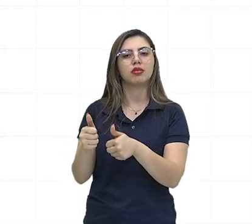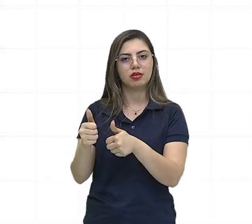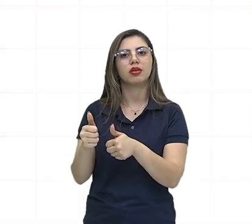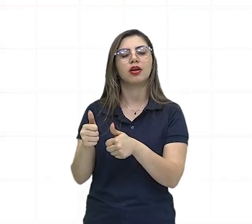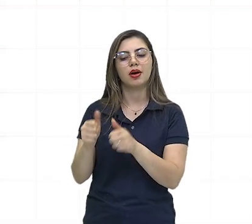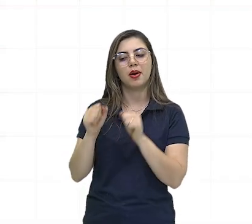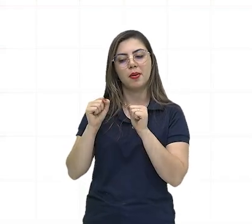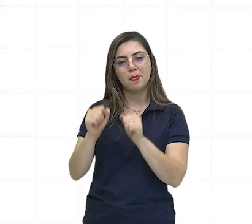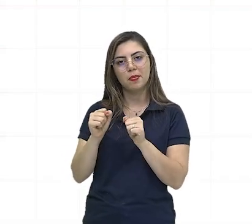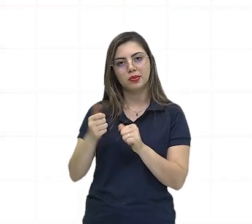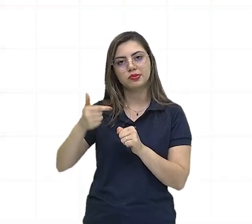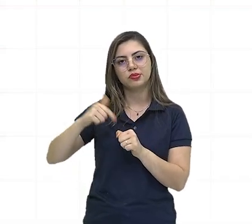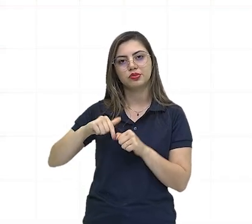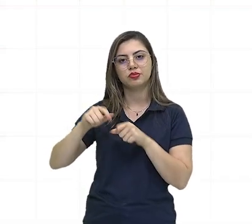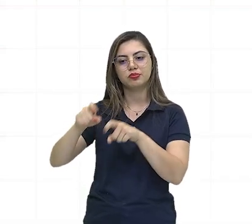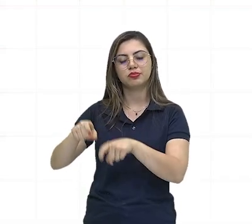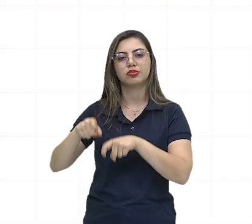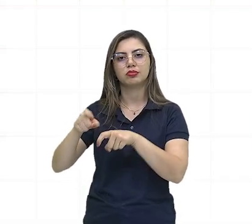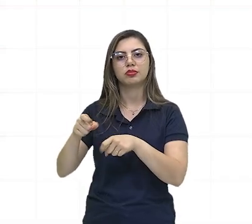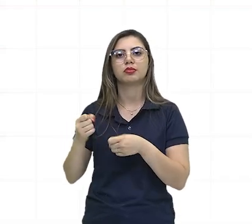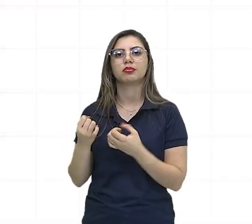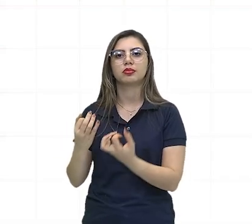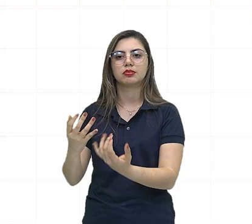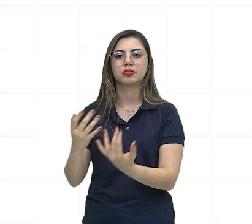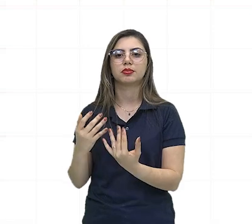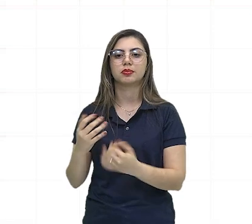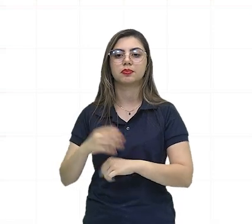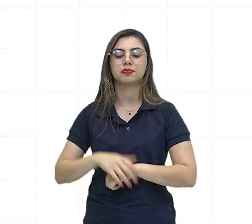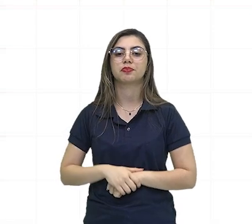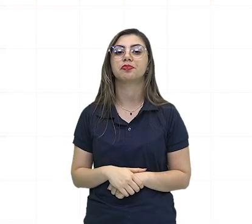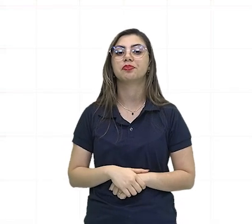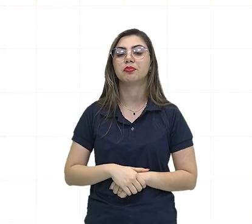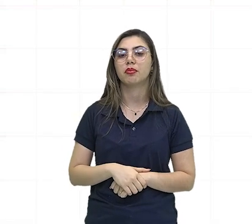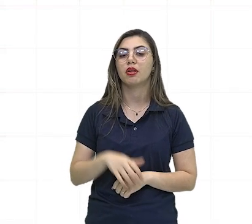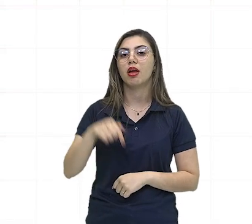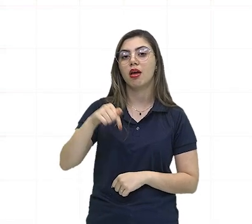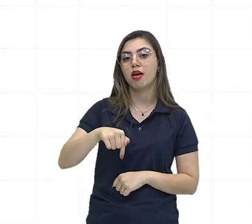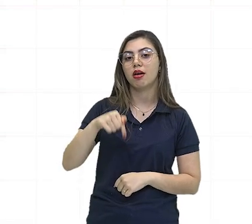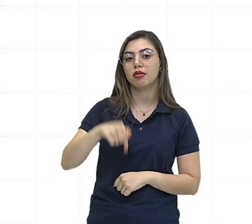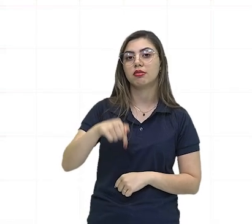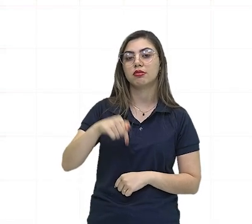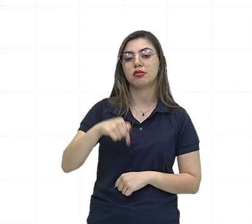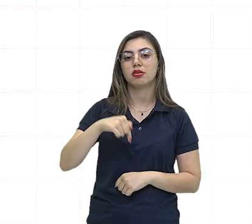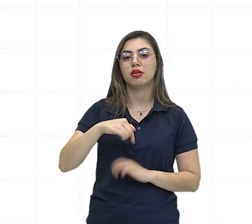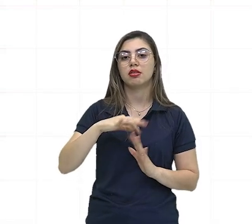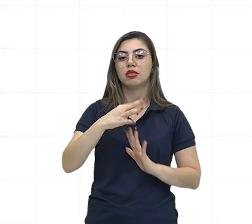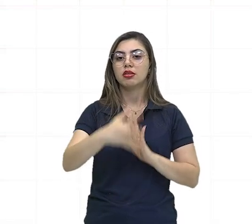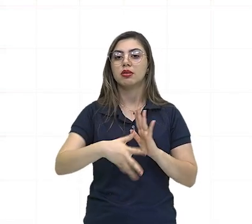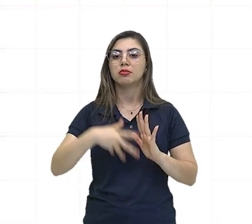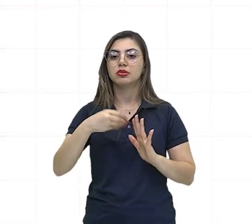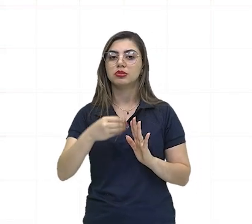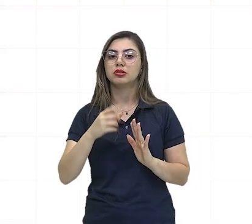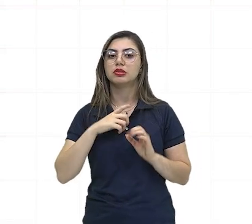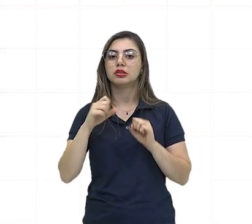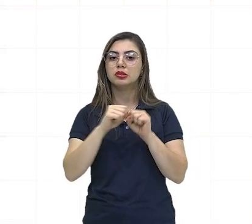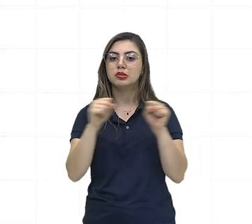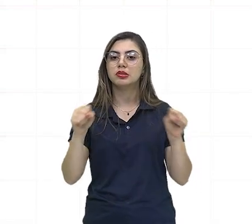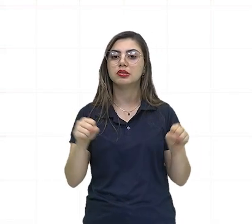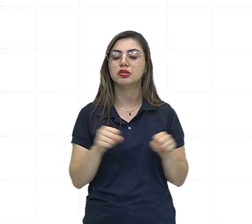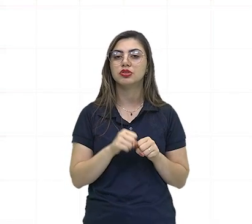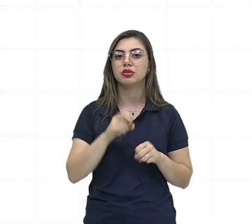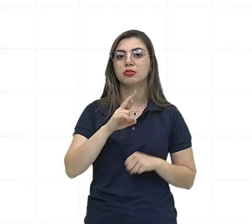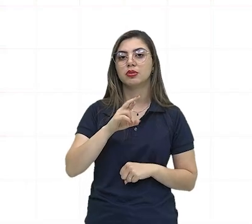ali sem ser cultivado. Na Amazônia, nós temos o sistema de roça, que muitos de vocês